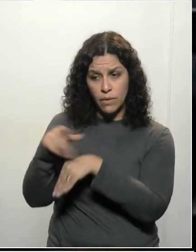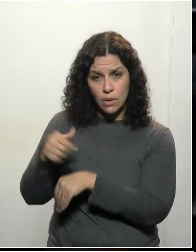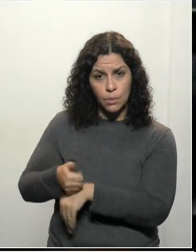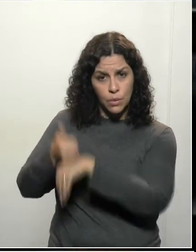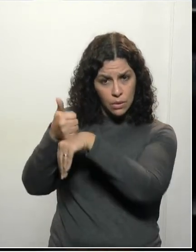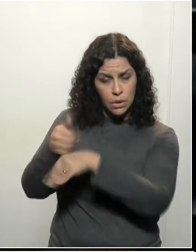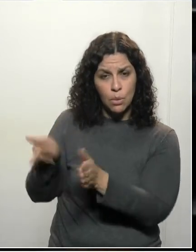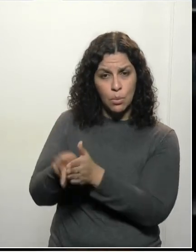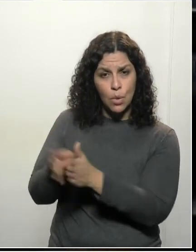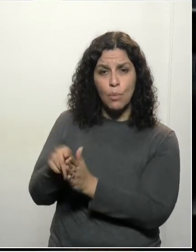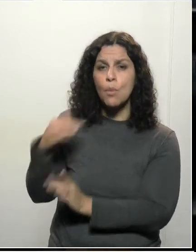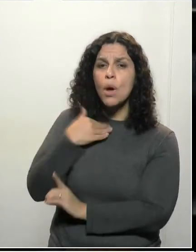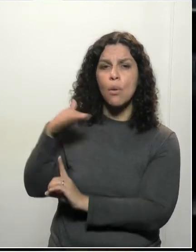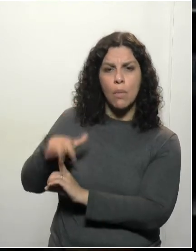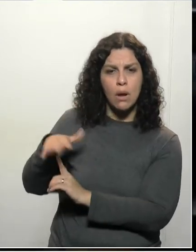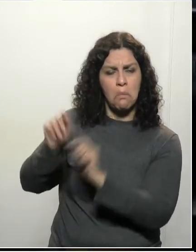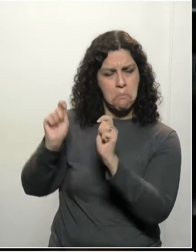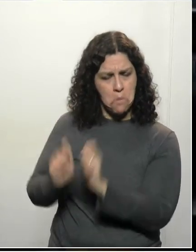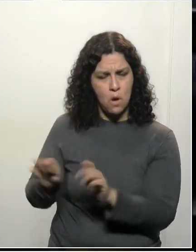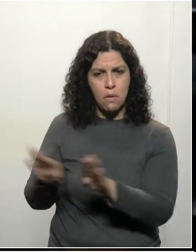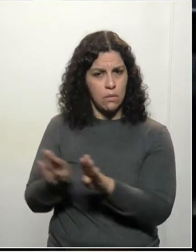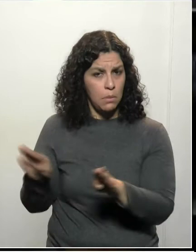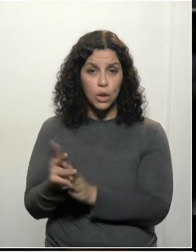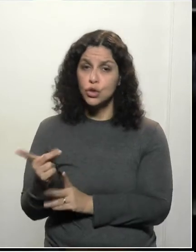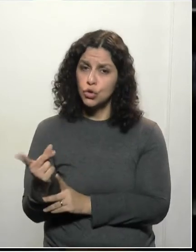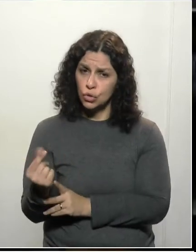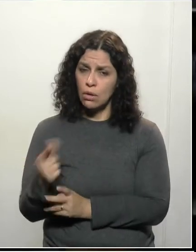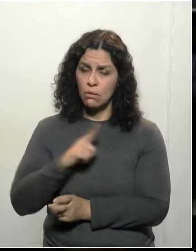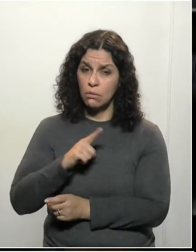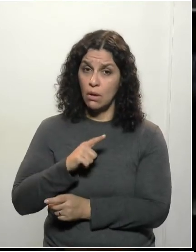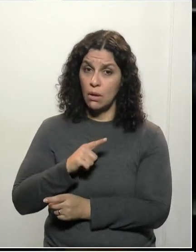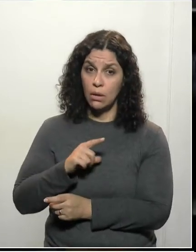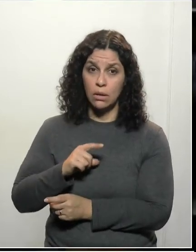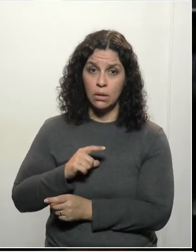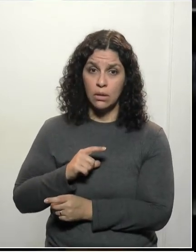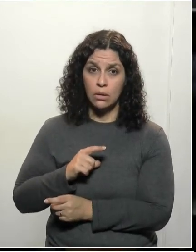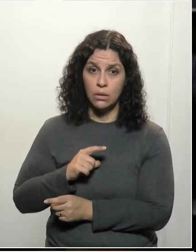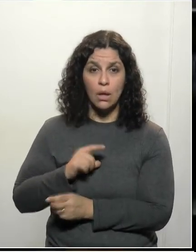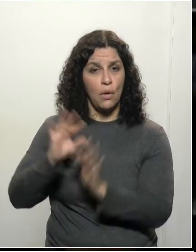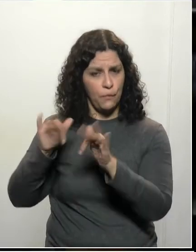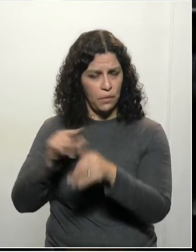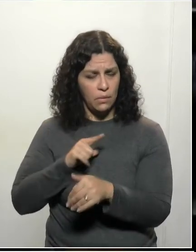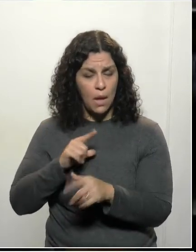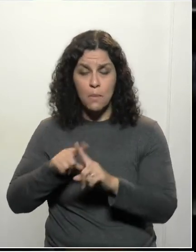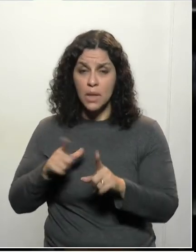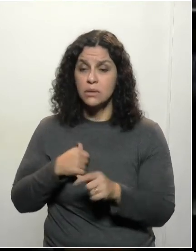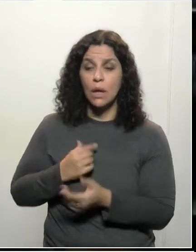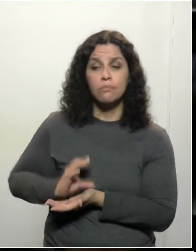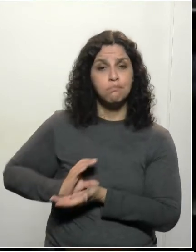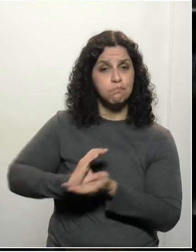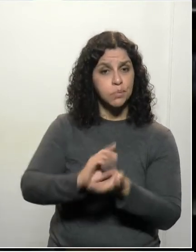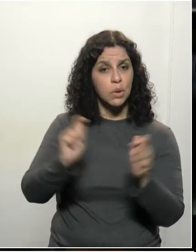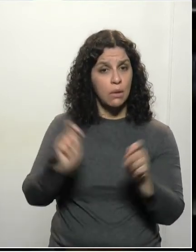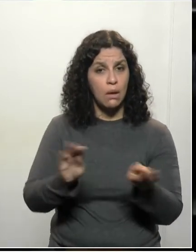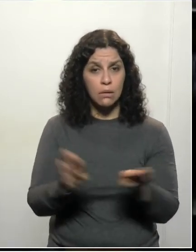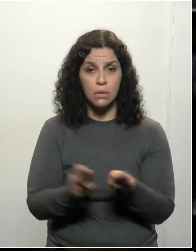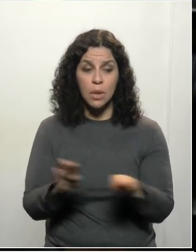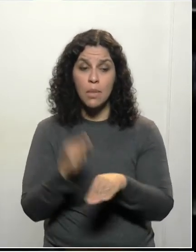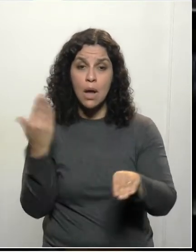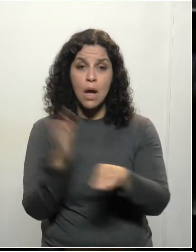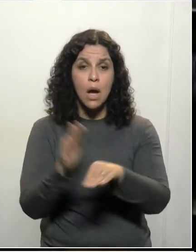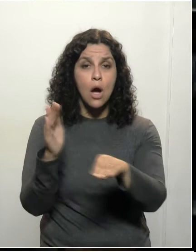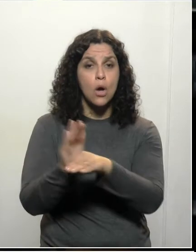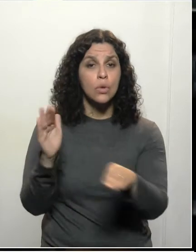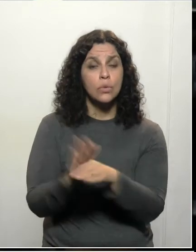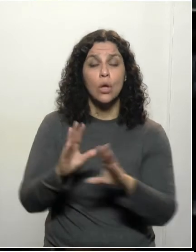presidente Heraldo, os recursos estão disponíveis, é evidente que não são finitos, mas eles estão disponíveis, o necessário para